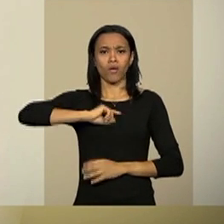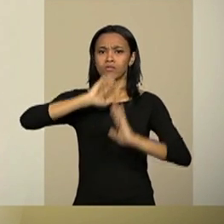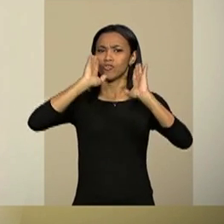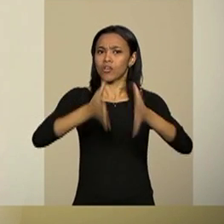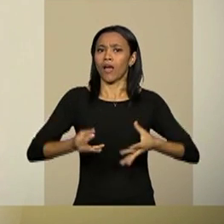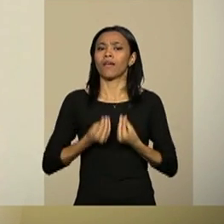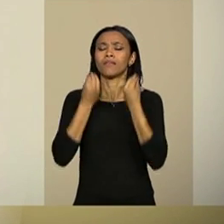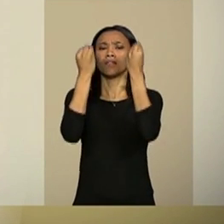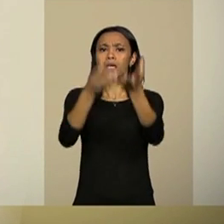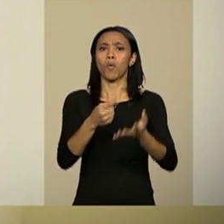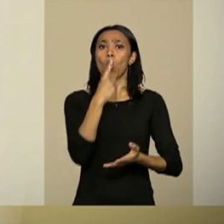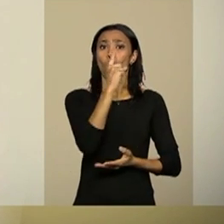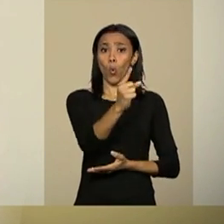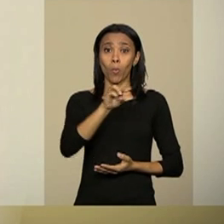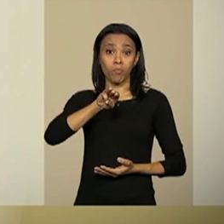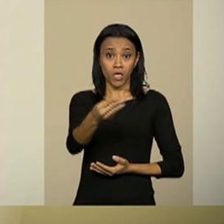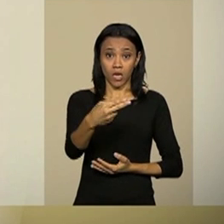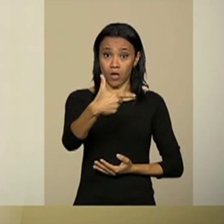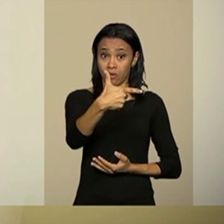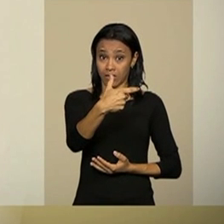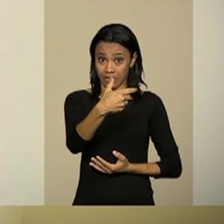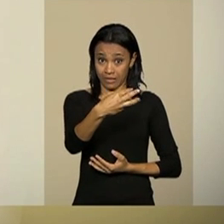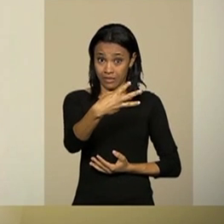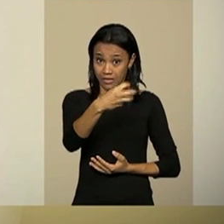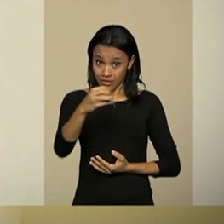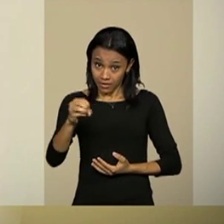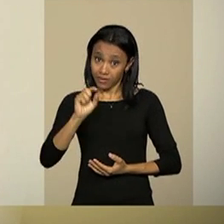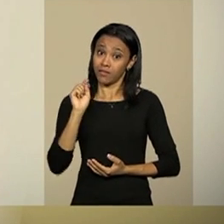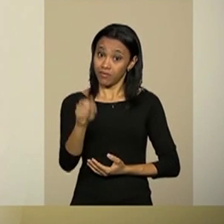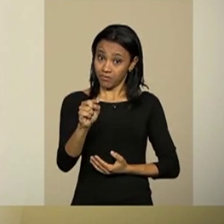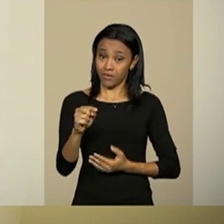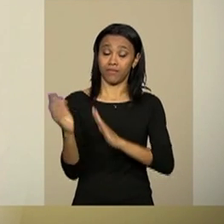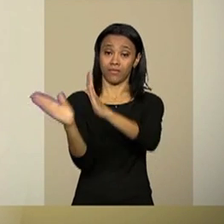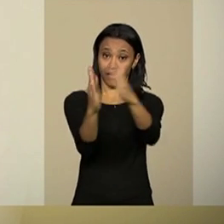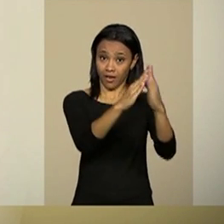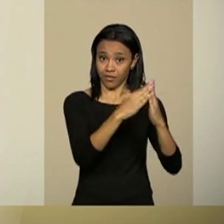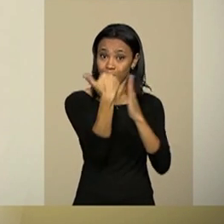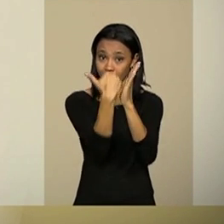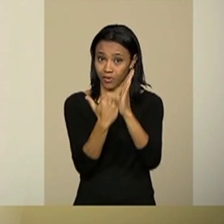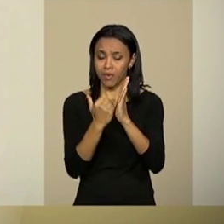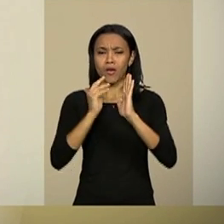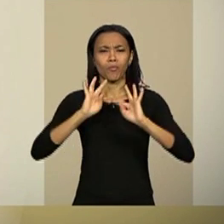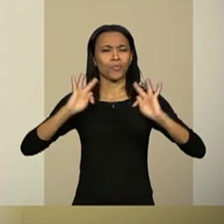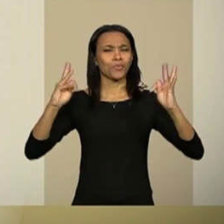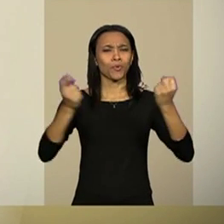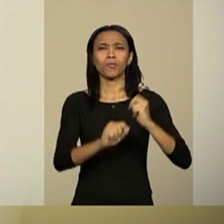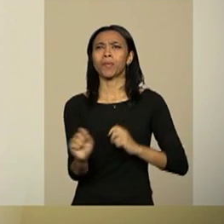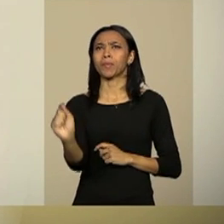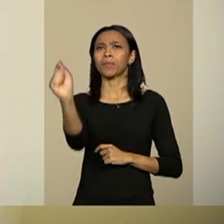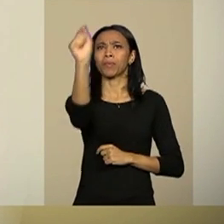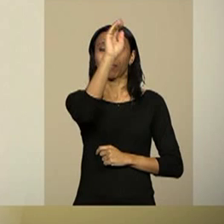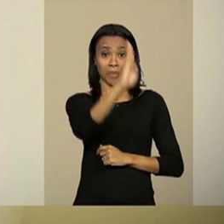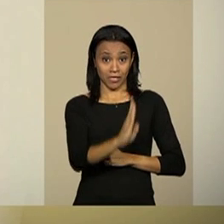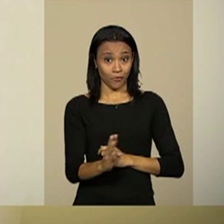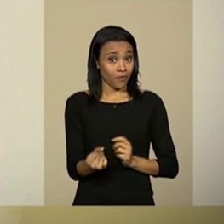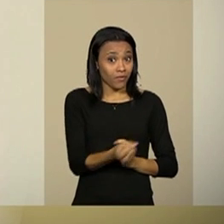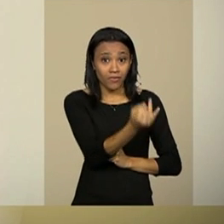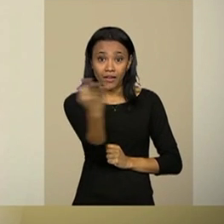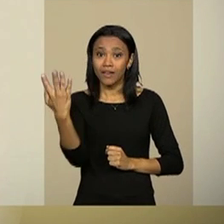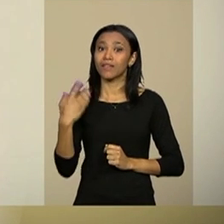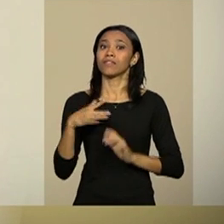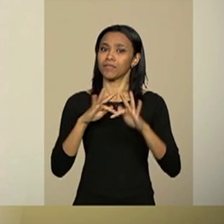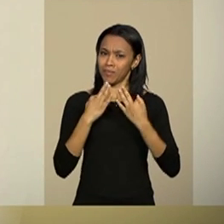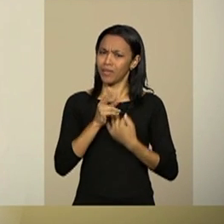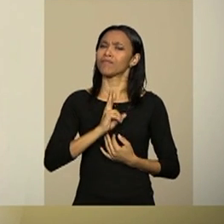entregamos um milhão e 300 mil moradias do minha casa minha vida por todo o brasil muitas famílias ainda